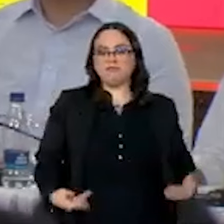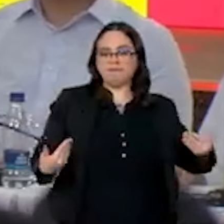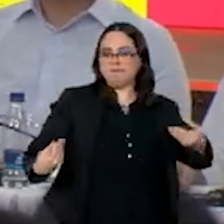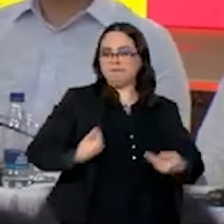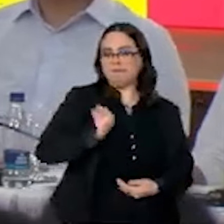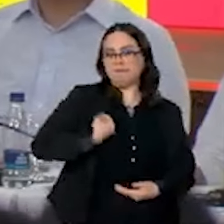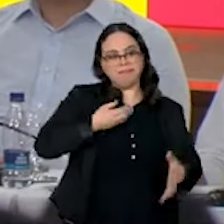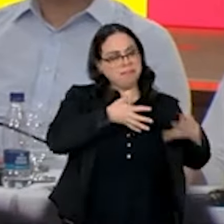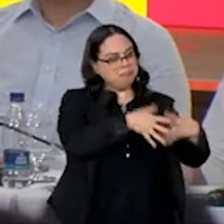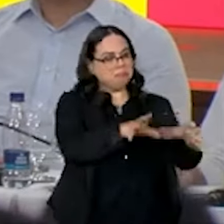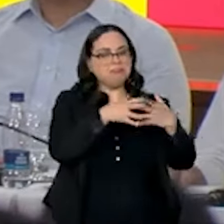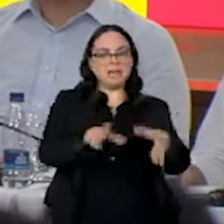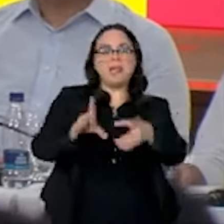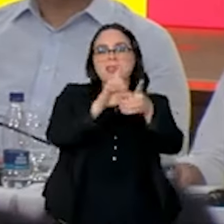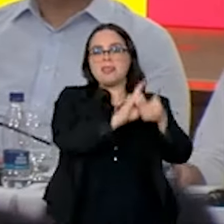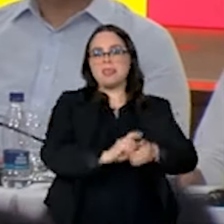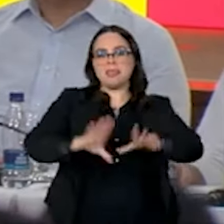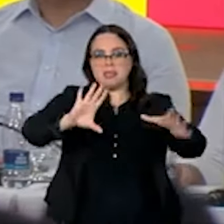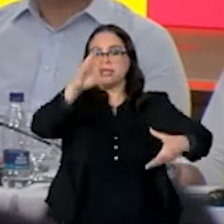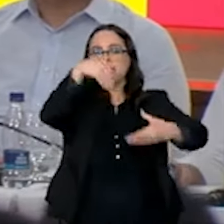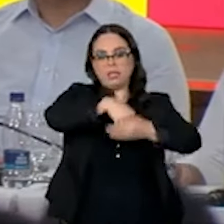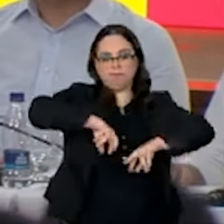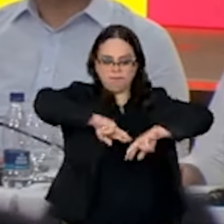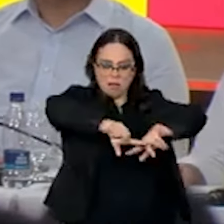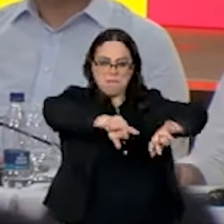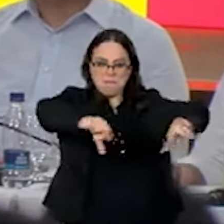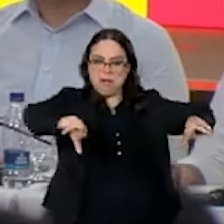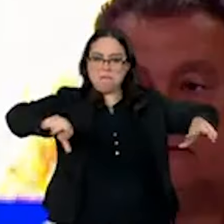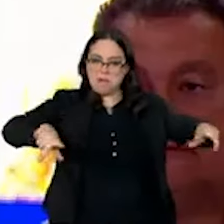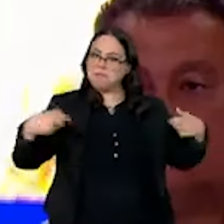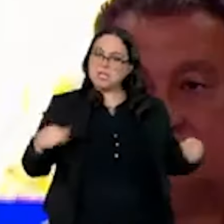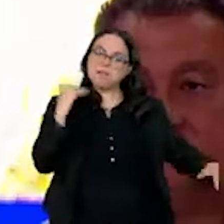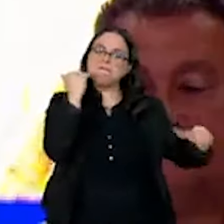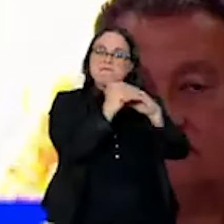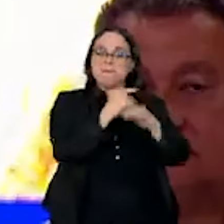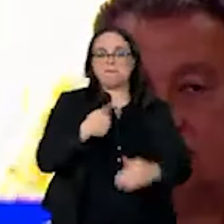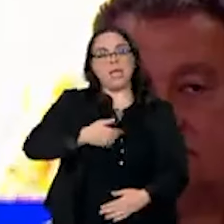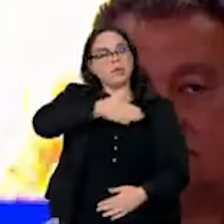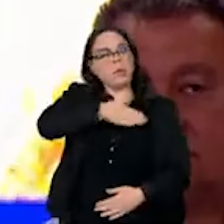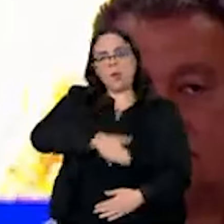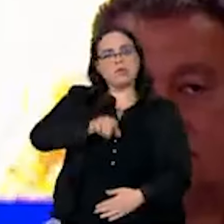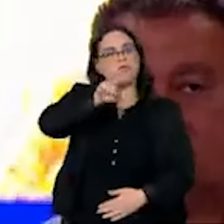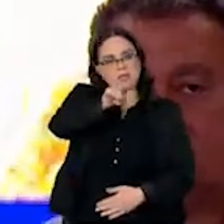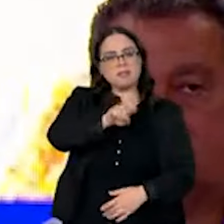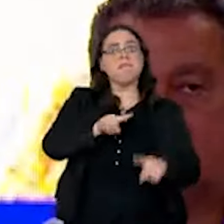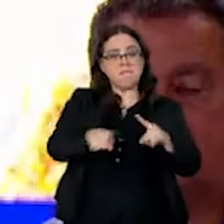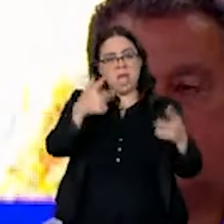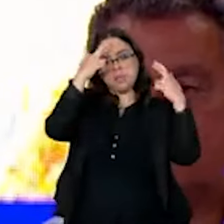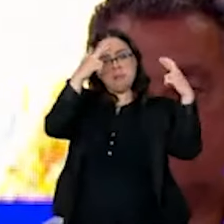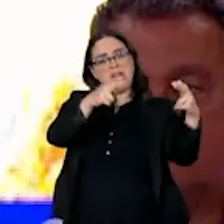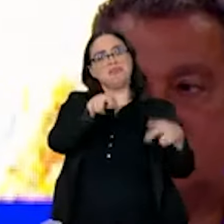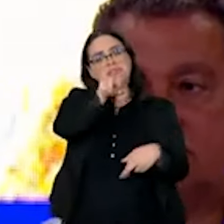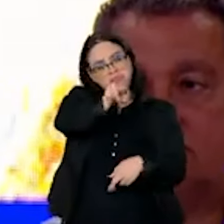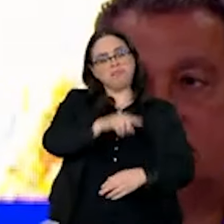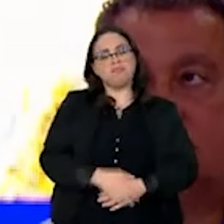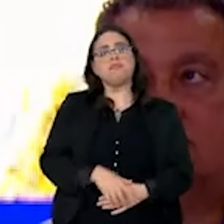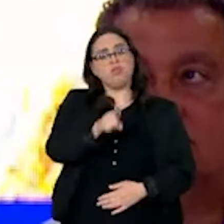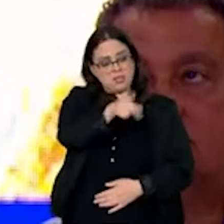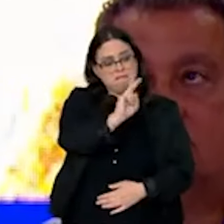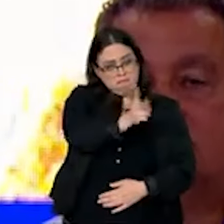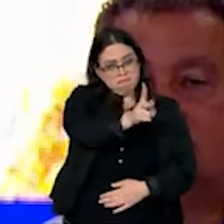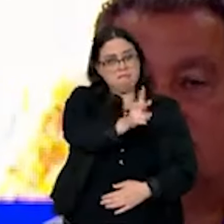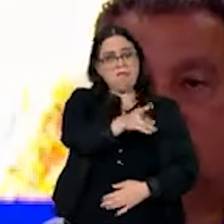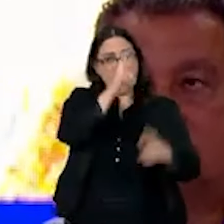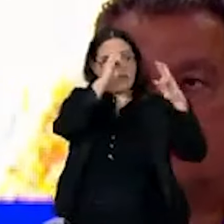viver democraticamente na diversidade. Eu não gosto de você, eu respeito você, porque você